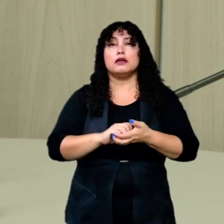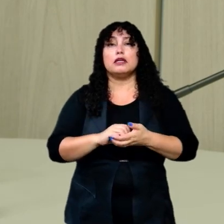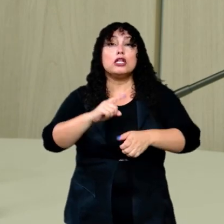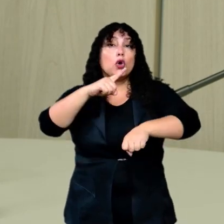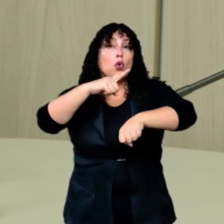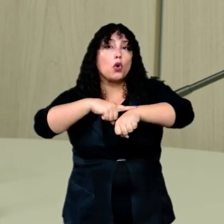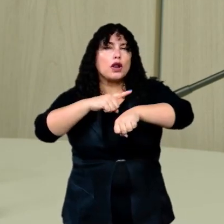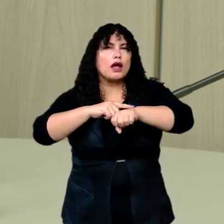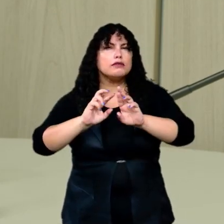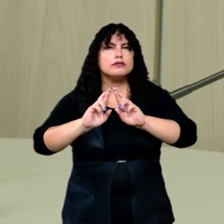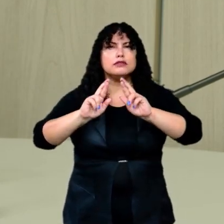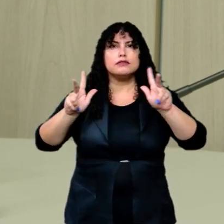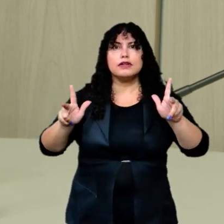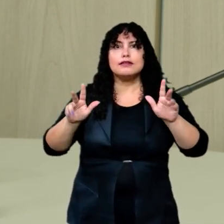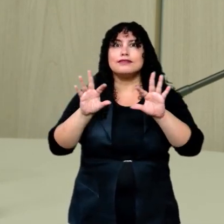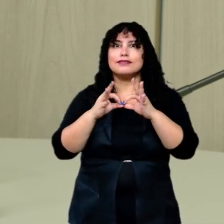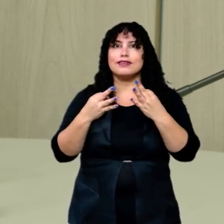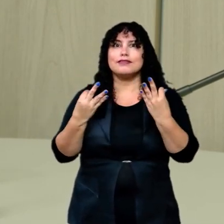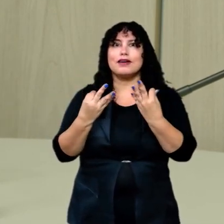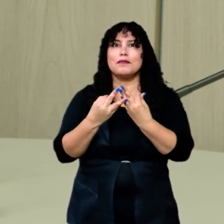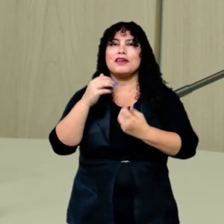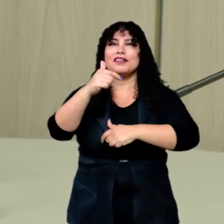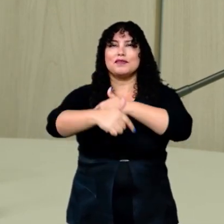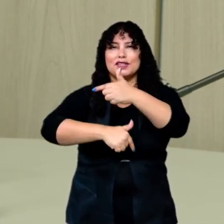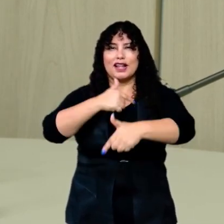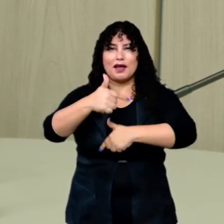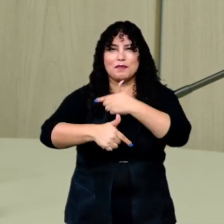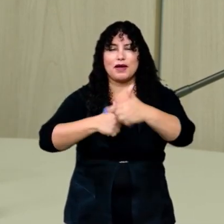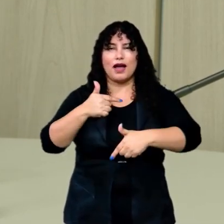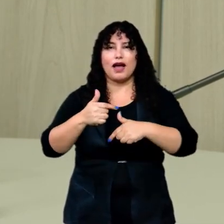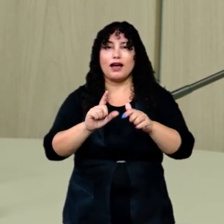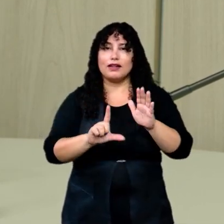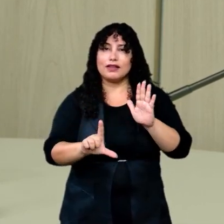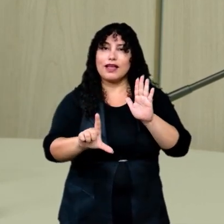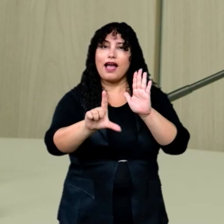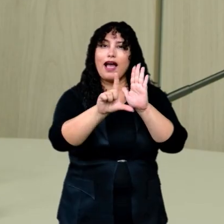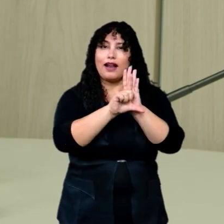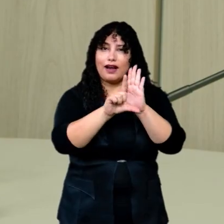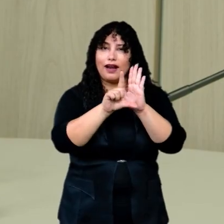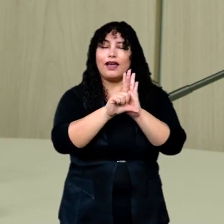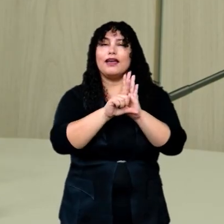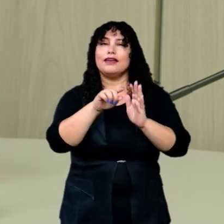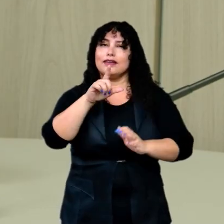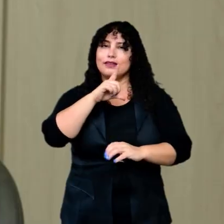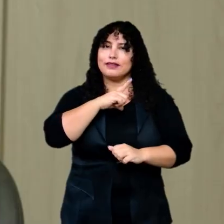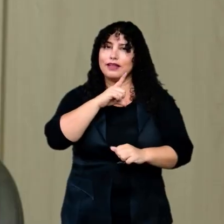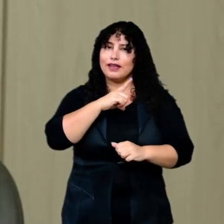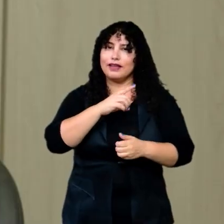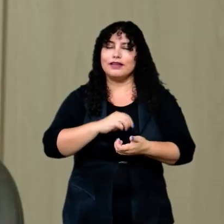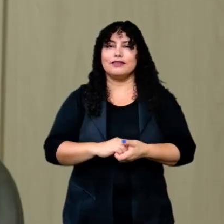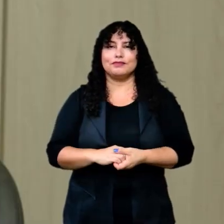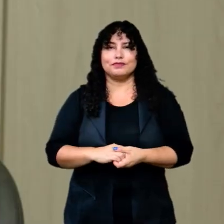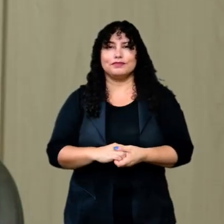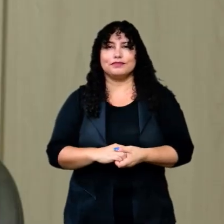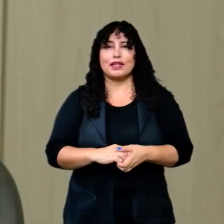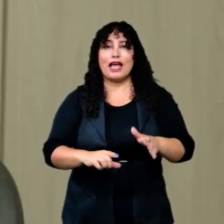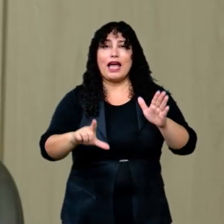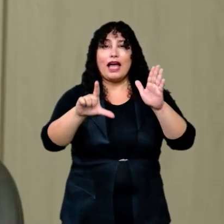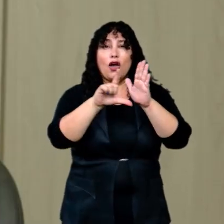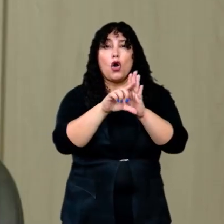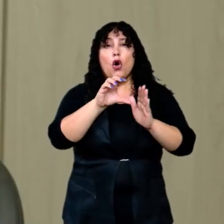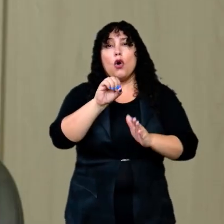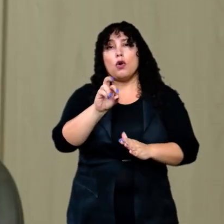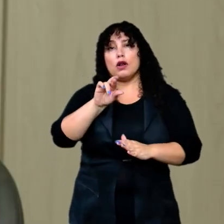horário diferenciado para os pais também, né? No trabalho. Que é a Lei Romário que a gente tem, né? Então, assim, a Lei